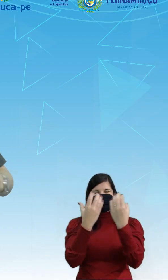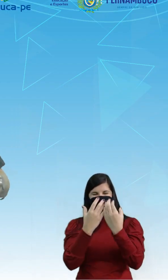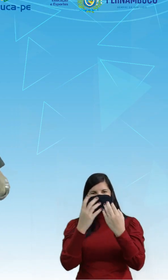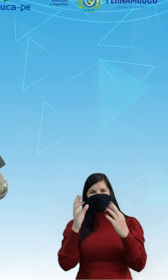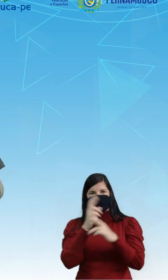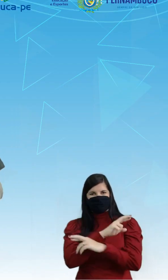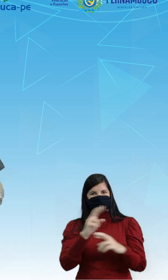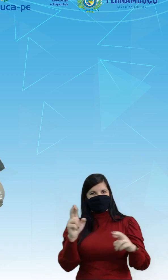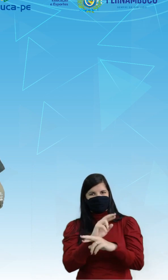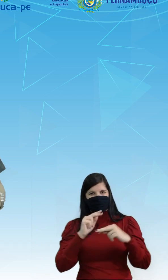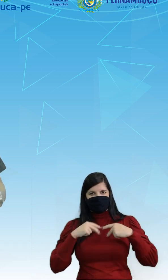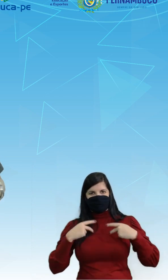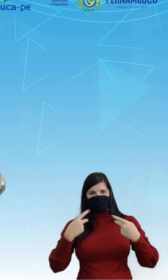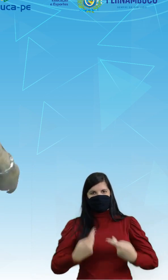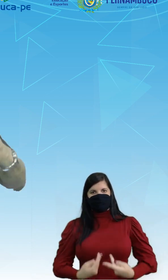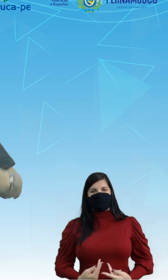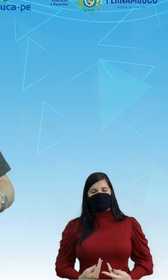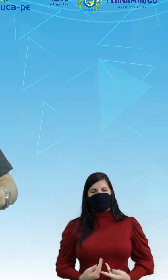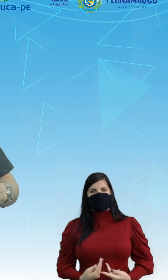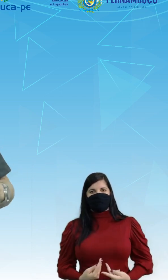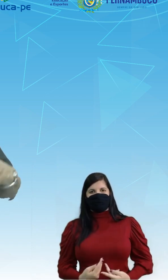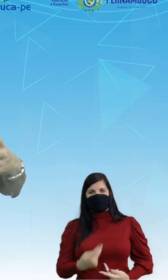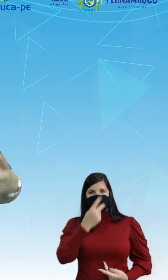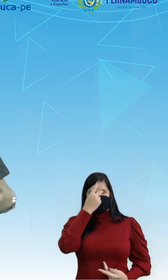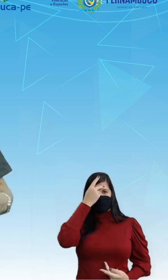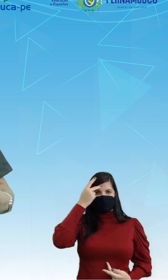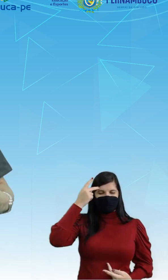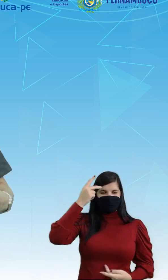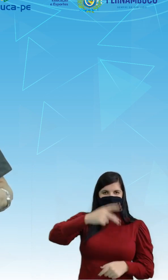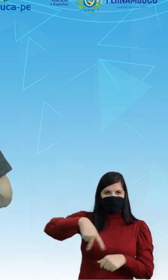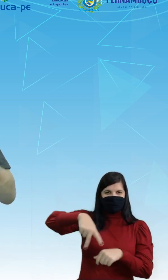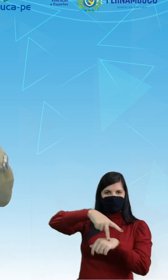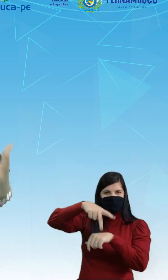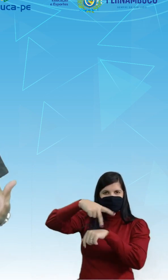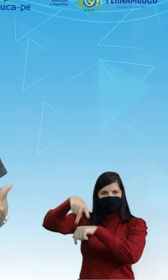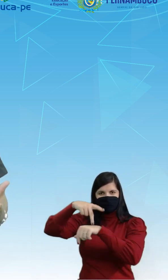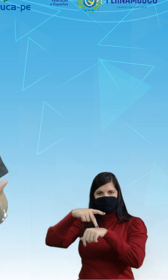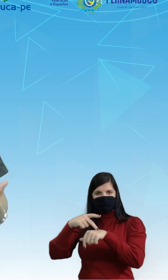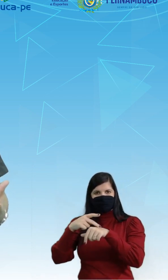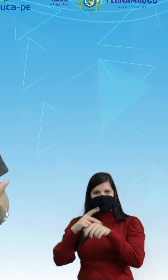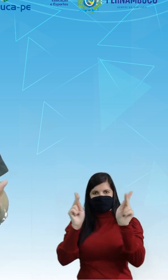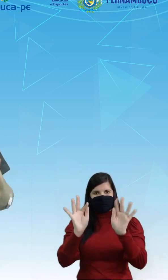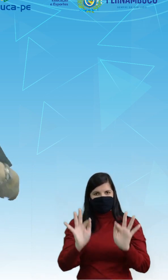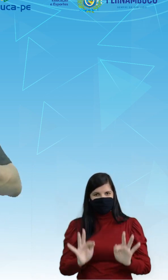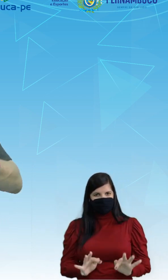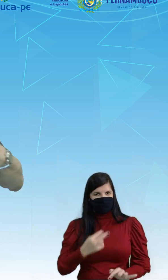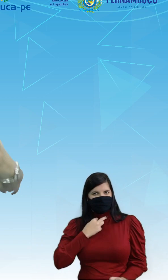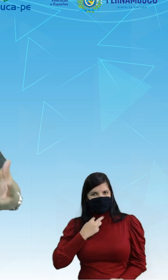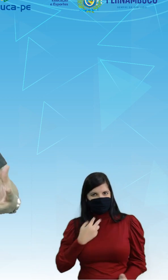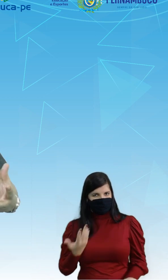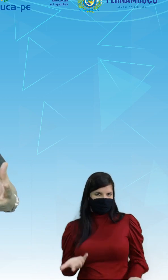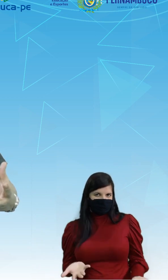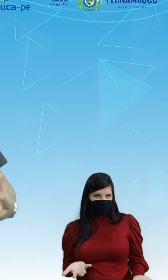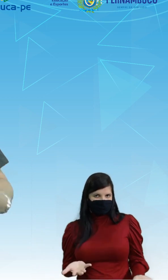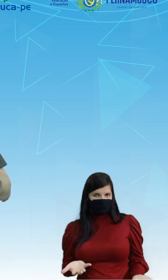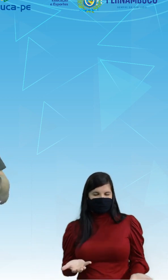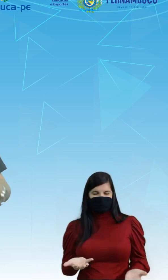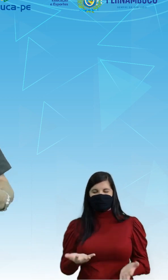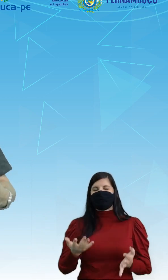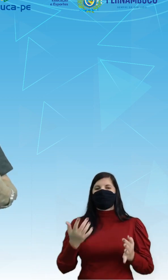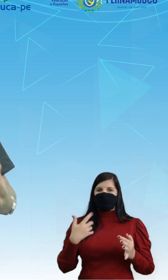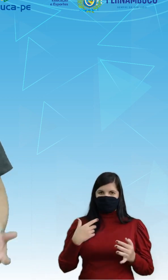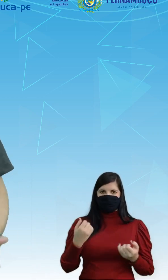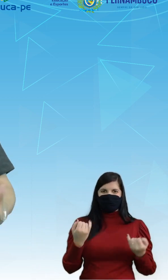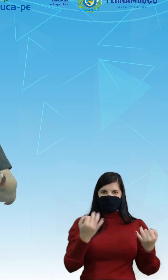as relações humanas. Por que as pessoas em diferentes países não podem ser felizes? Porque elas não são escutadas. Mas